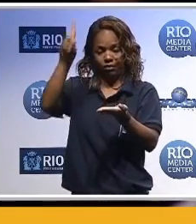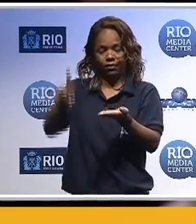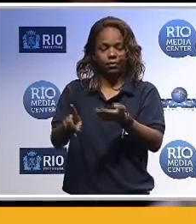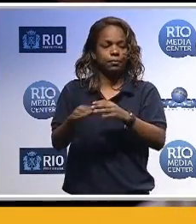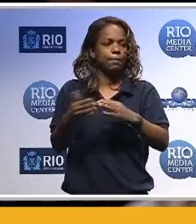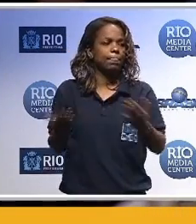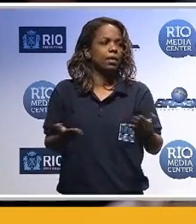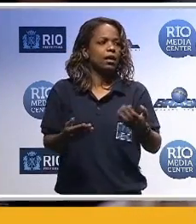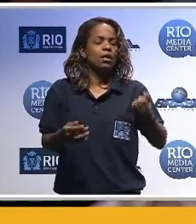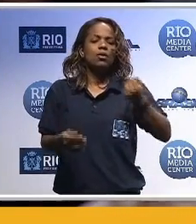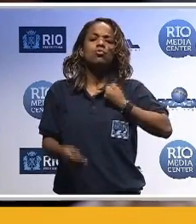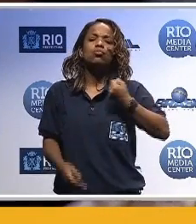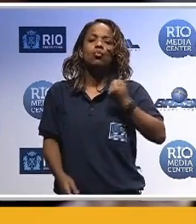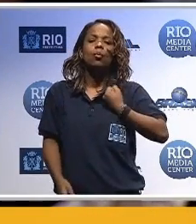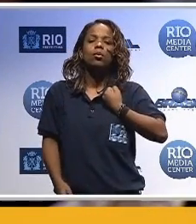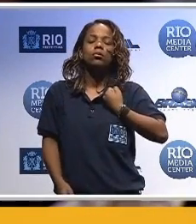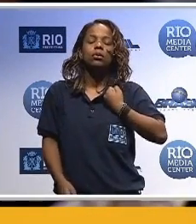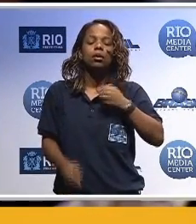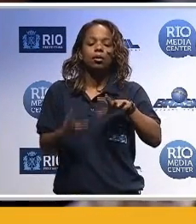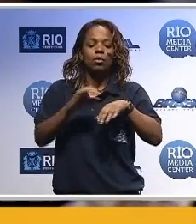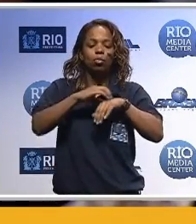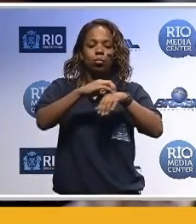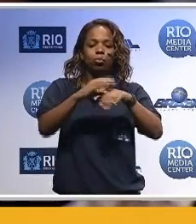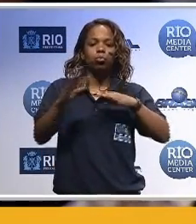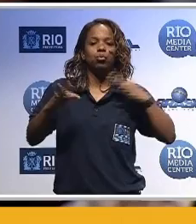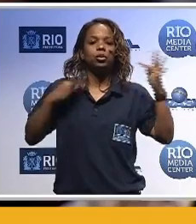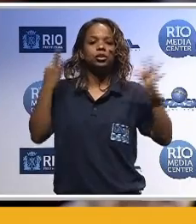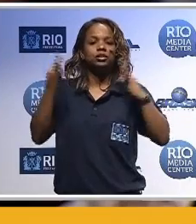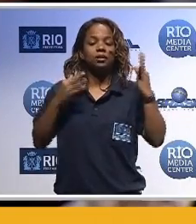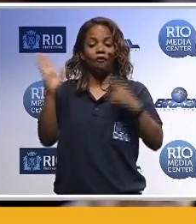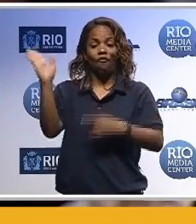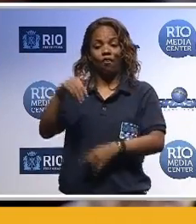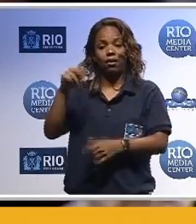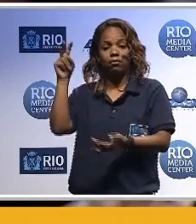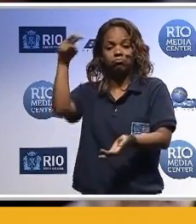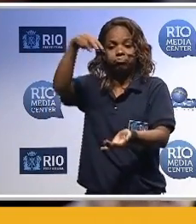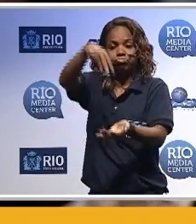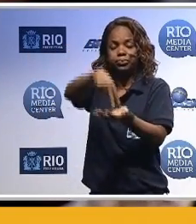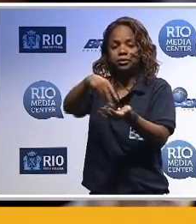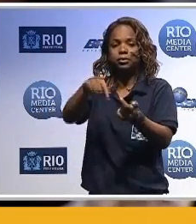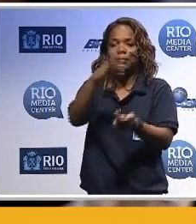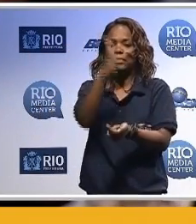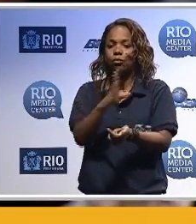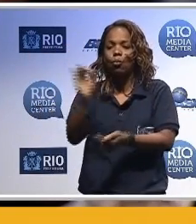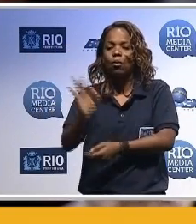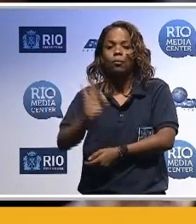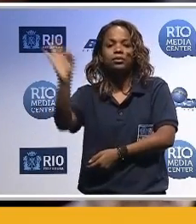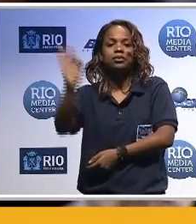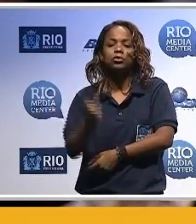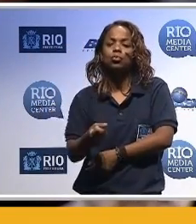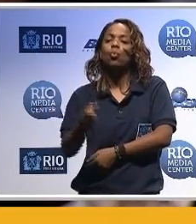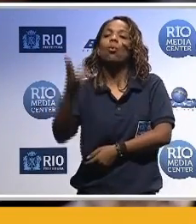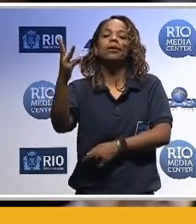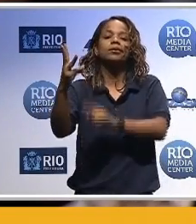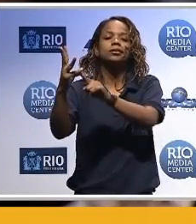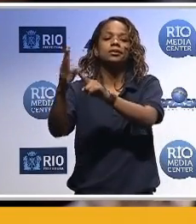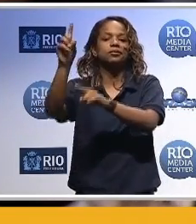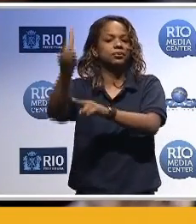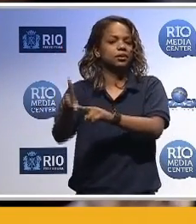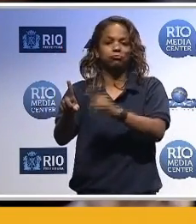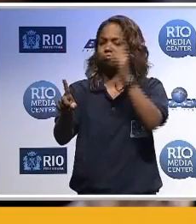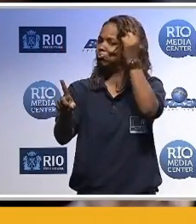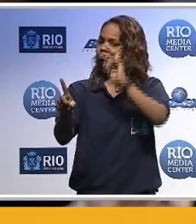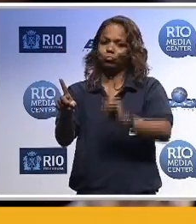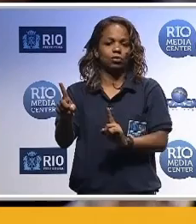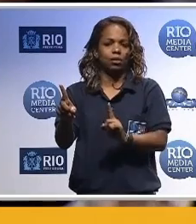número do turista mesmo, que visitando o Brasil, a gente não tem ainda fechado quantos turistas com deficiência chegaram no Brasil.